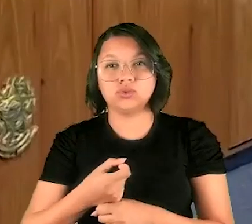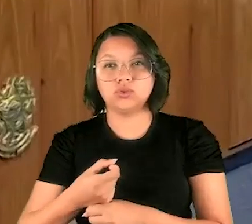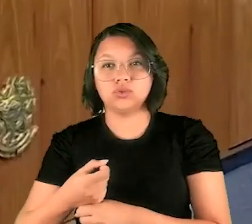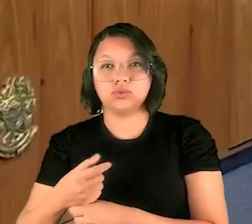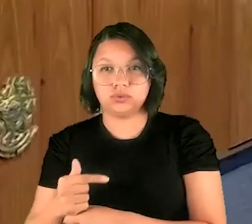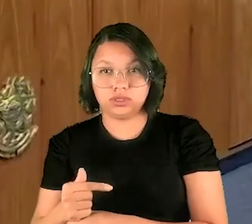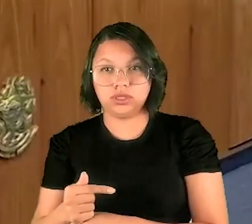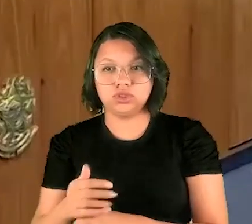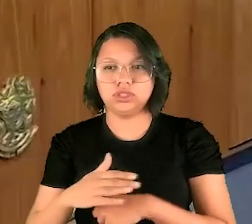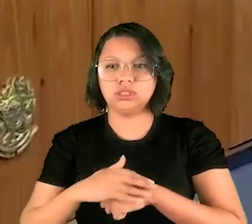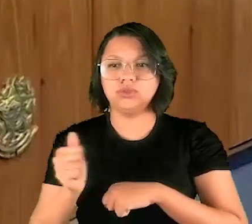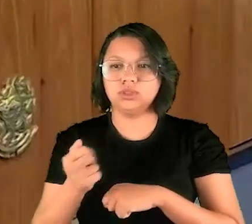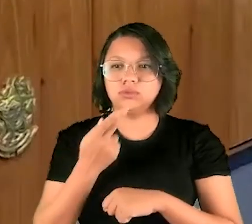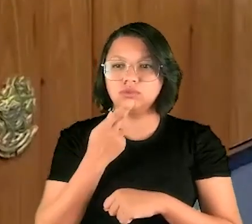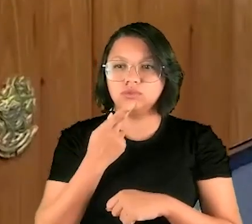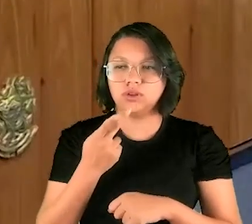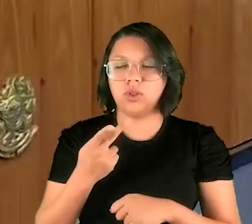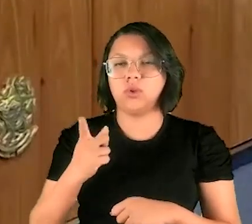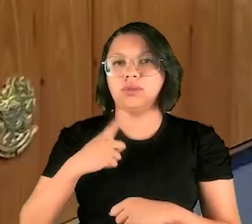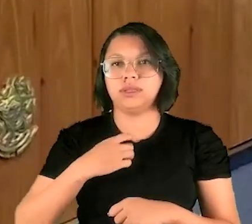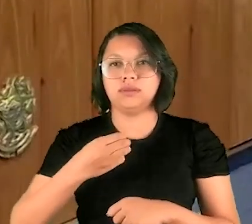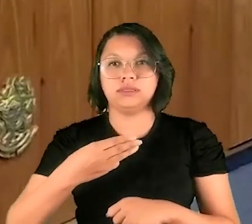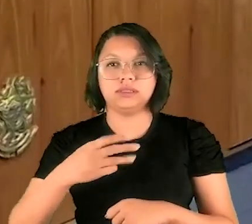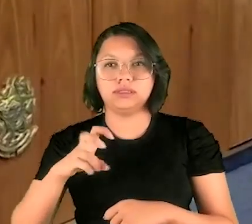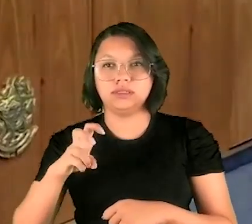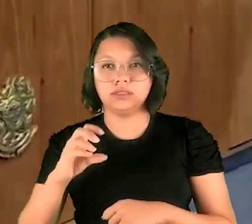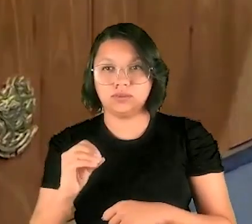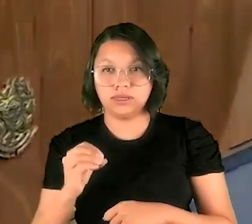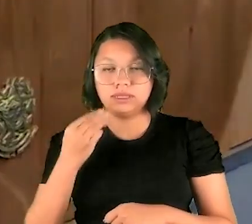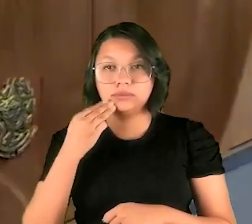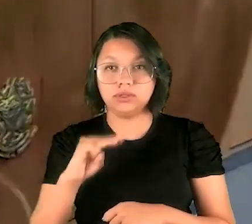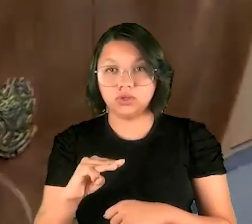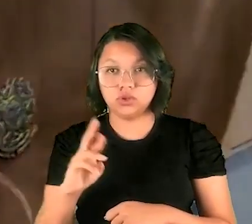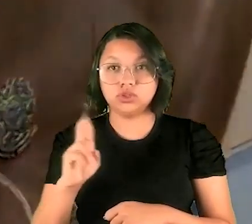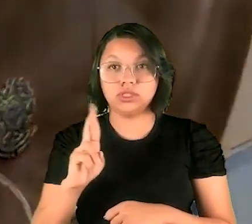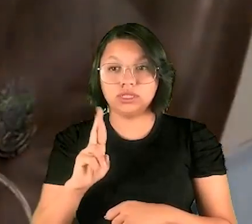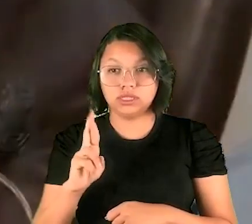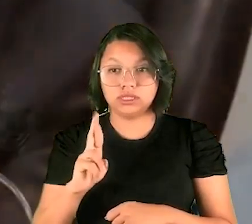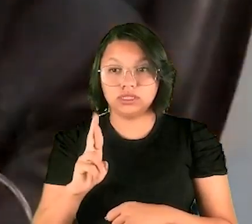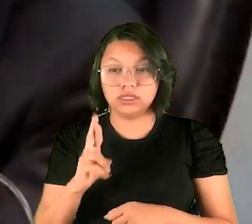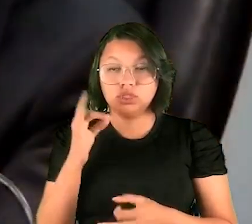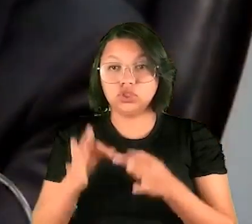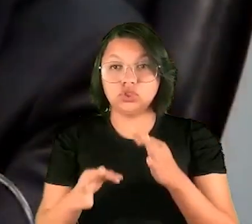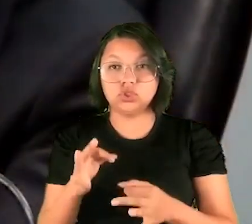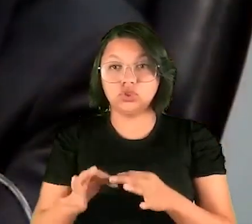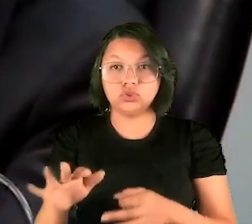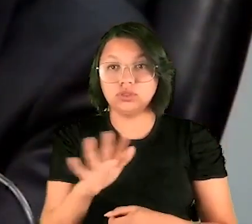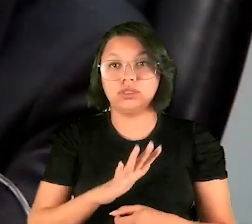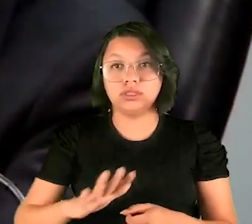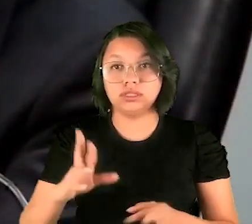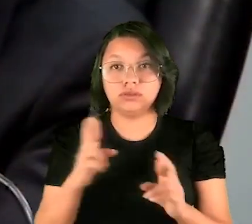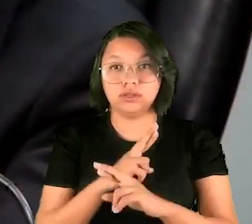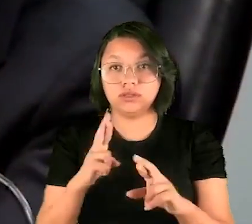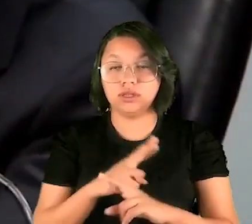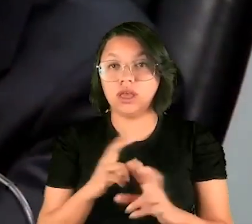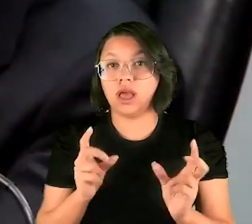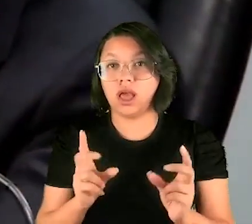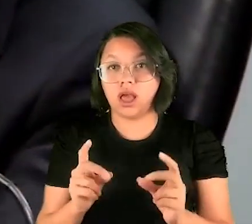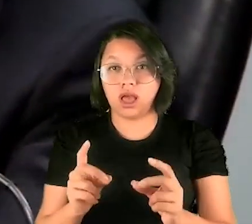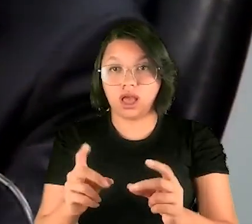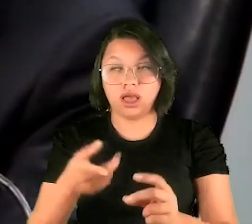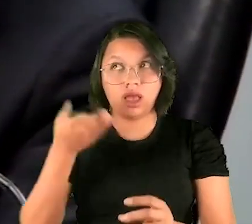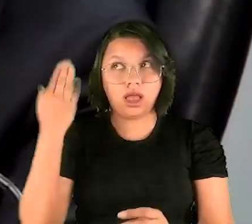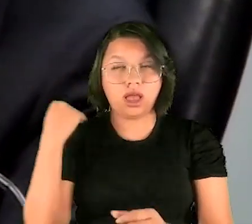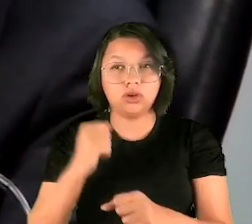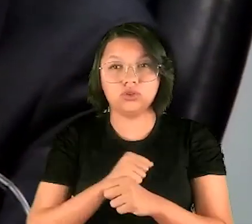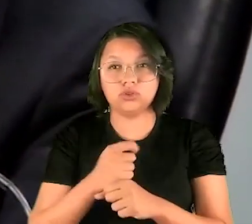me chamou na época e falou, Paulo, eu tenho 350 milhões de reais em judicialização em câncer por ano,